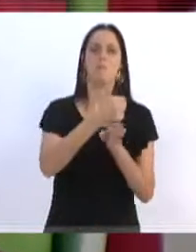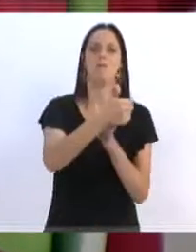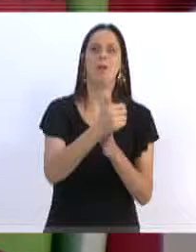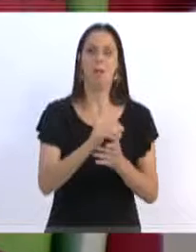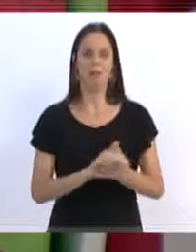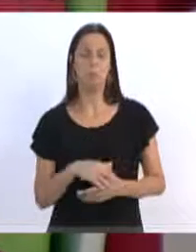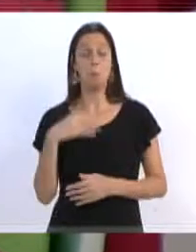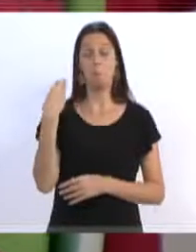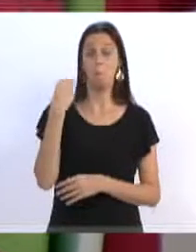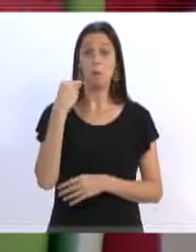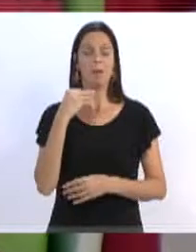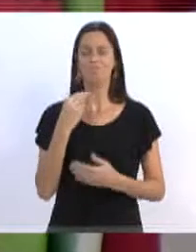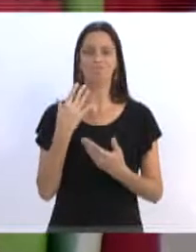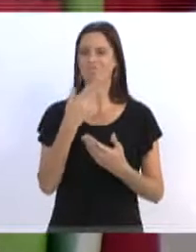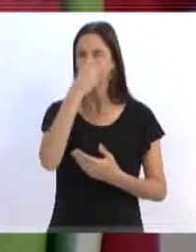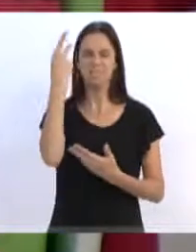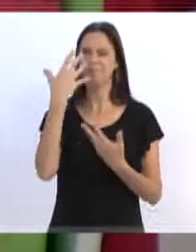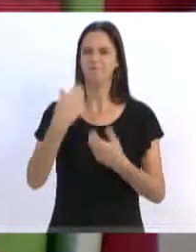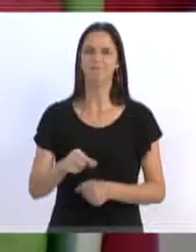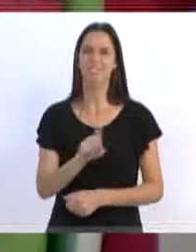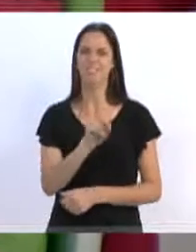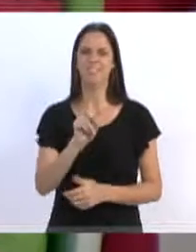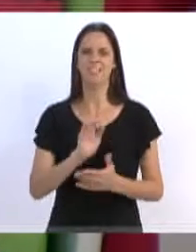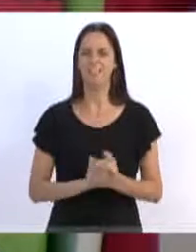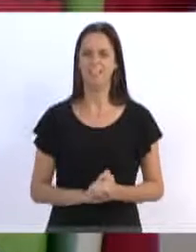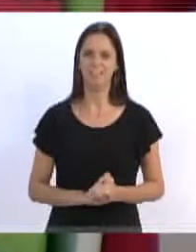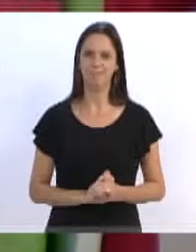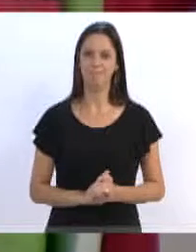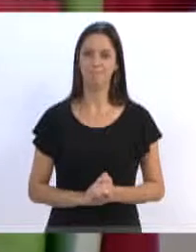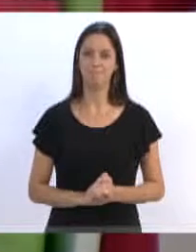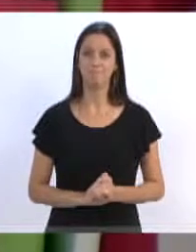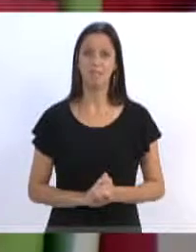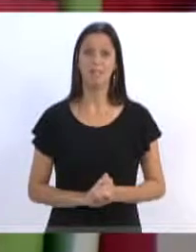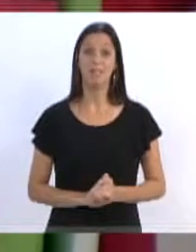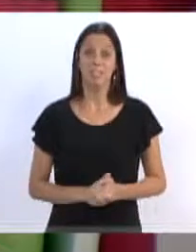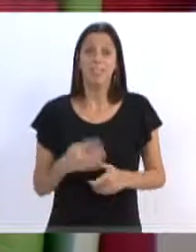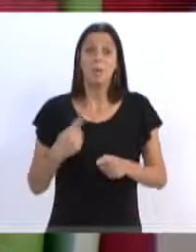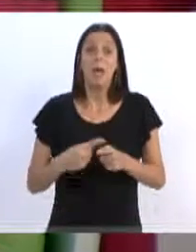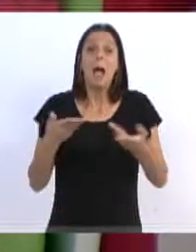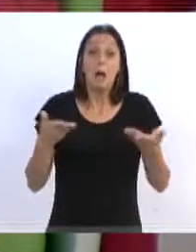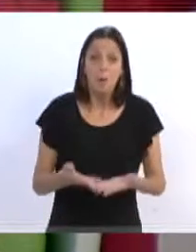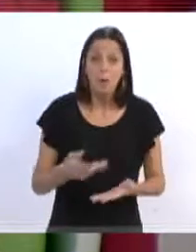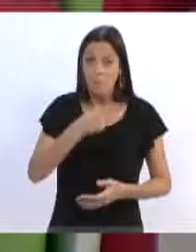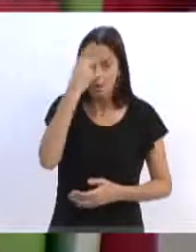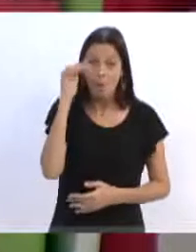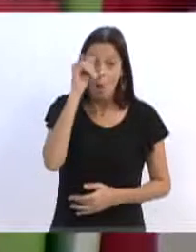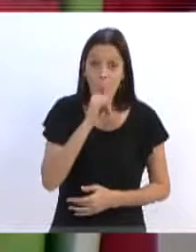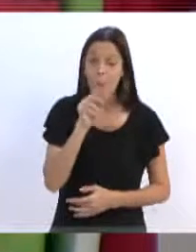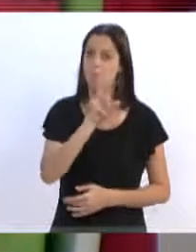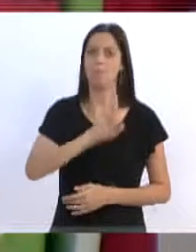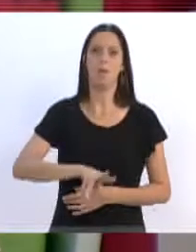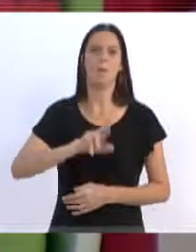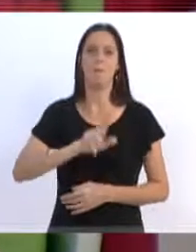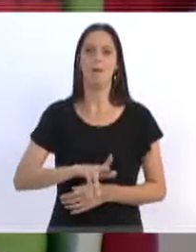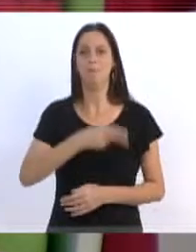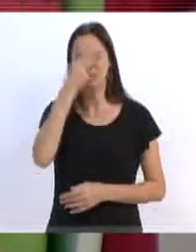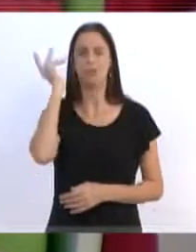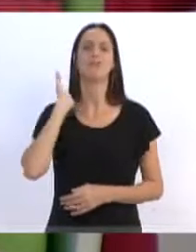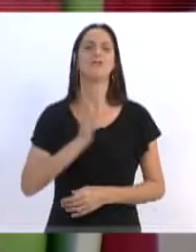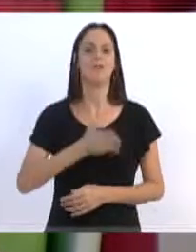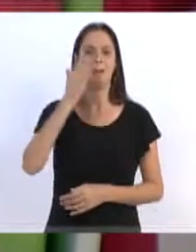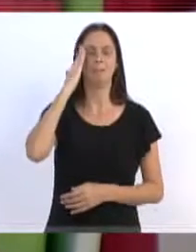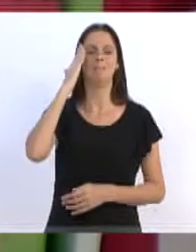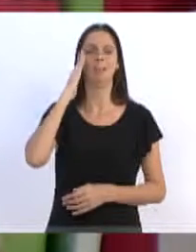ninguém mais permite ninguém aqui mais como já dizia minha ninguém é bobo todo mundo sabe o que acontece como deve ser feito